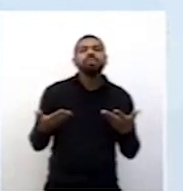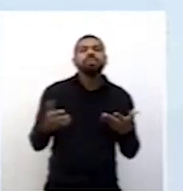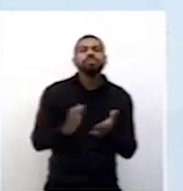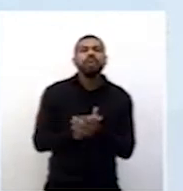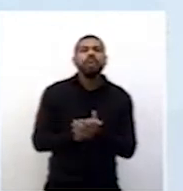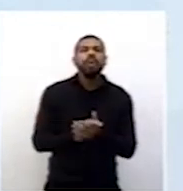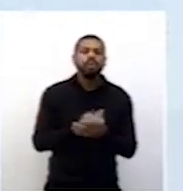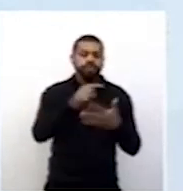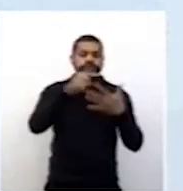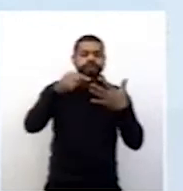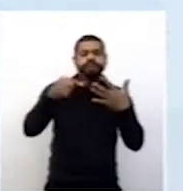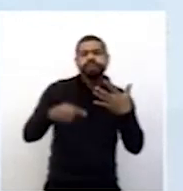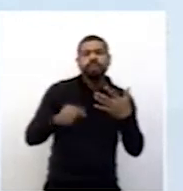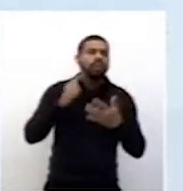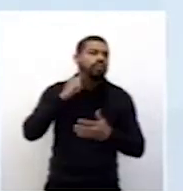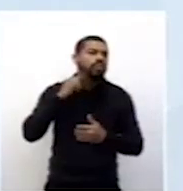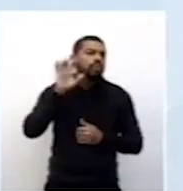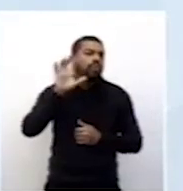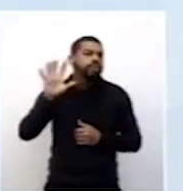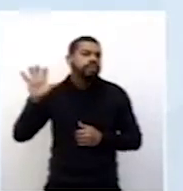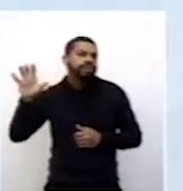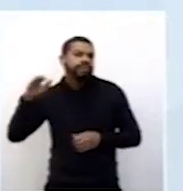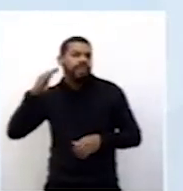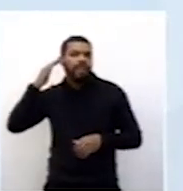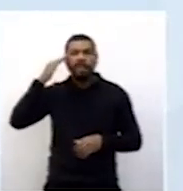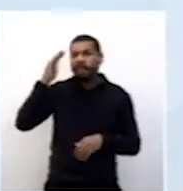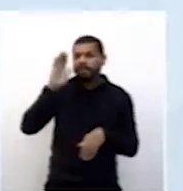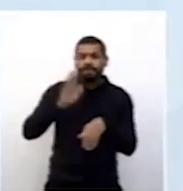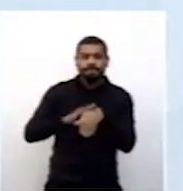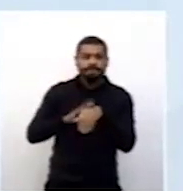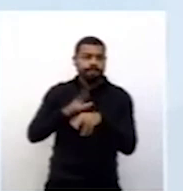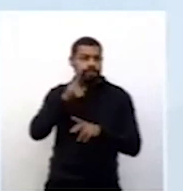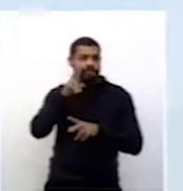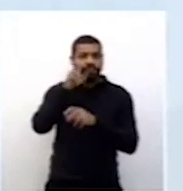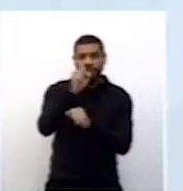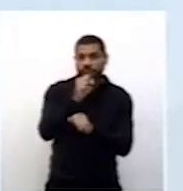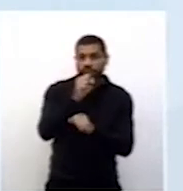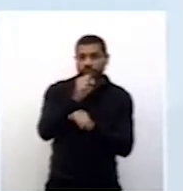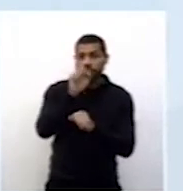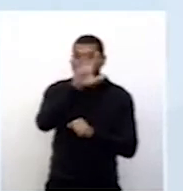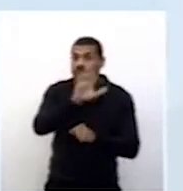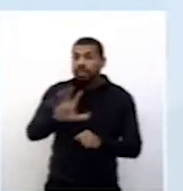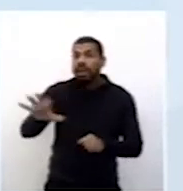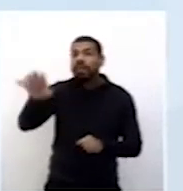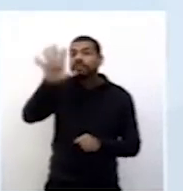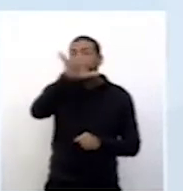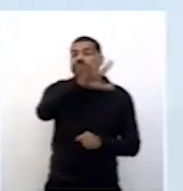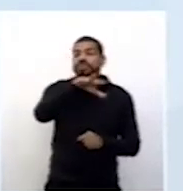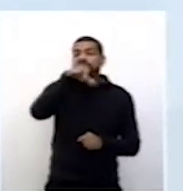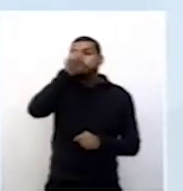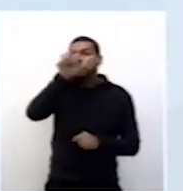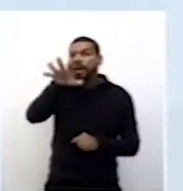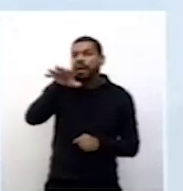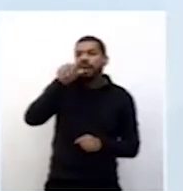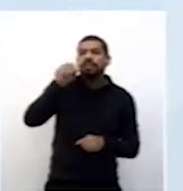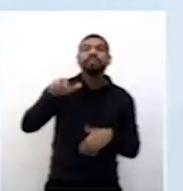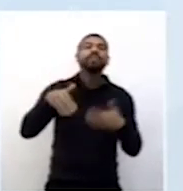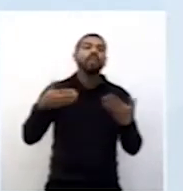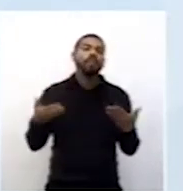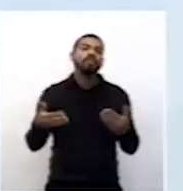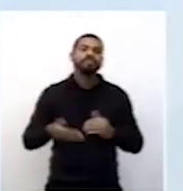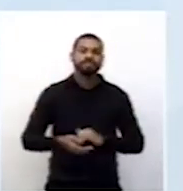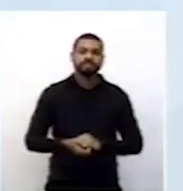os poluentes mais agressivos e os menos agressivos no ar? Quais são os poluentes mais e menos